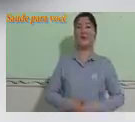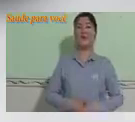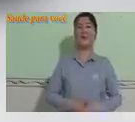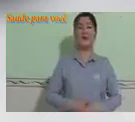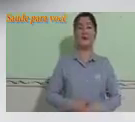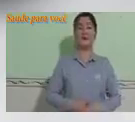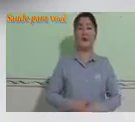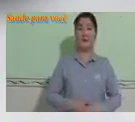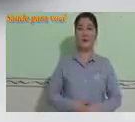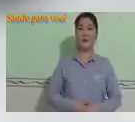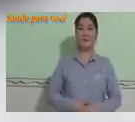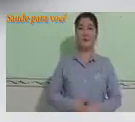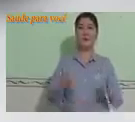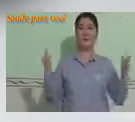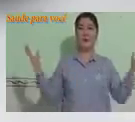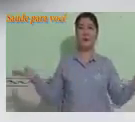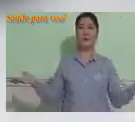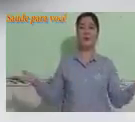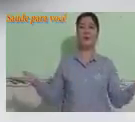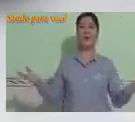quando os níveis são muito baixos.